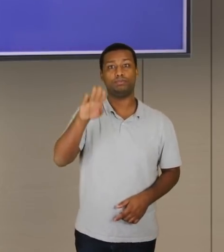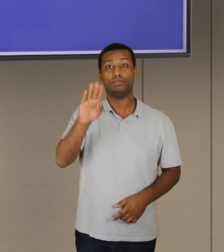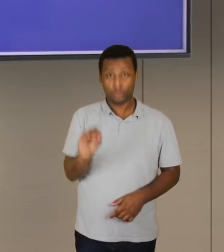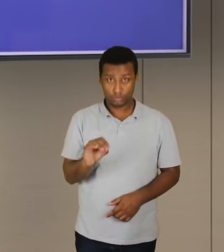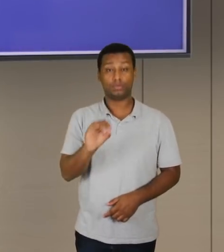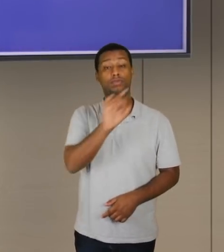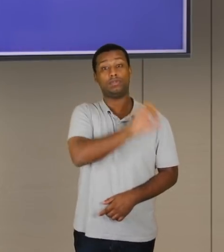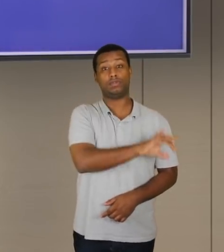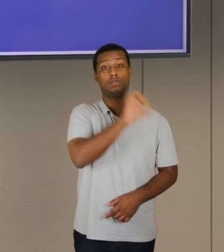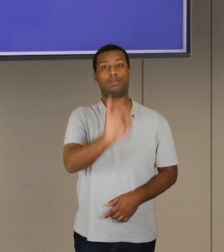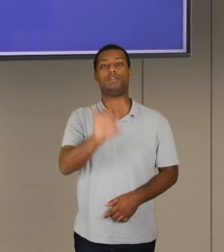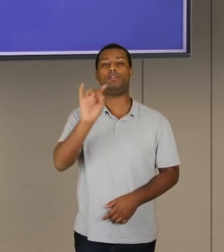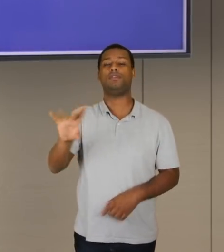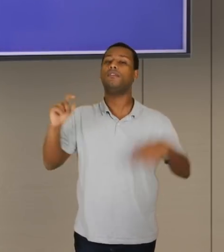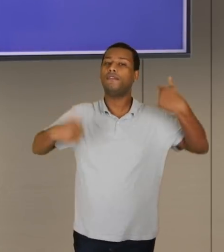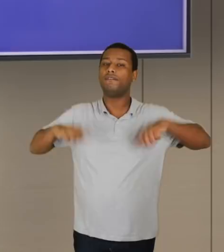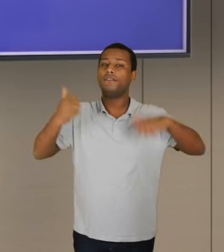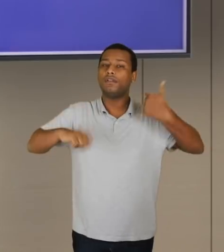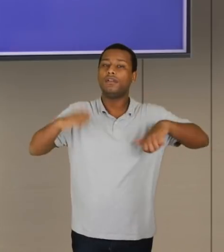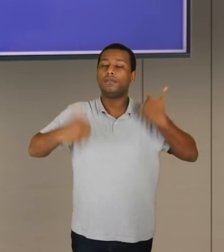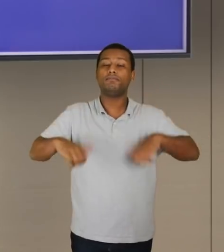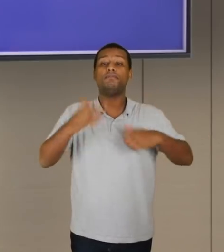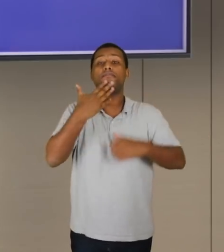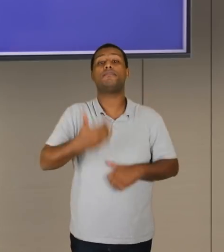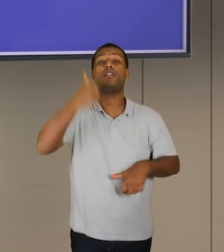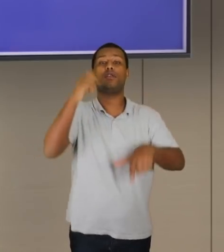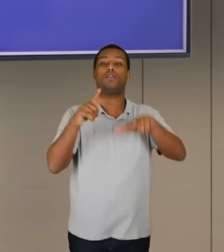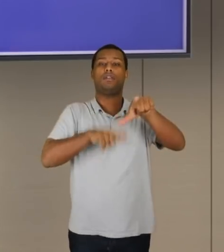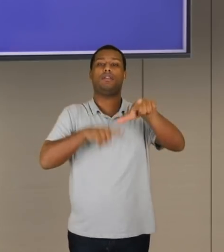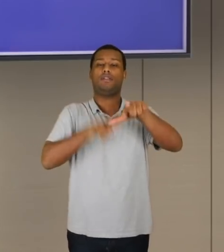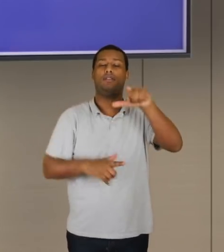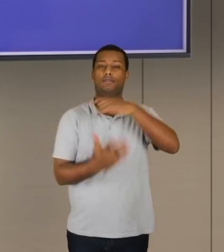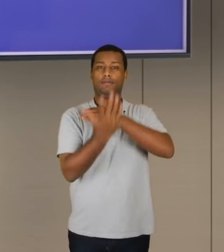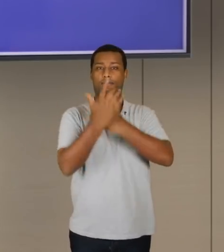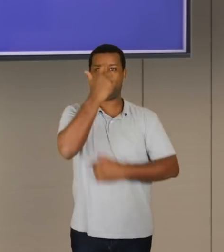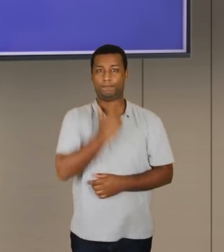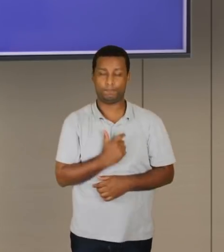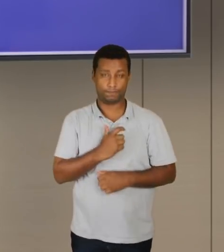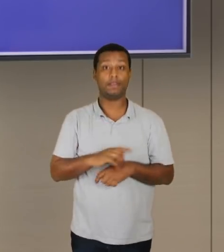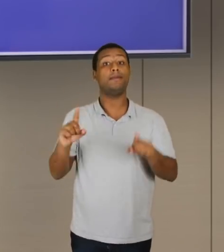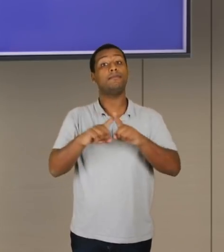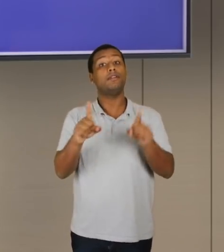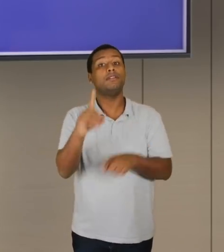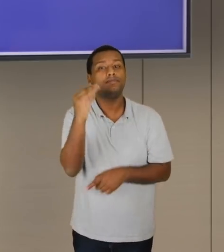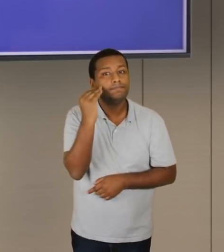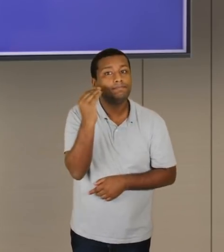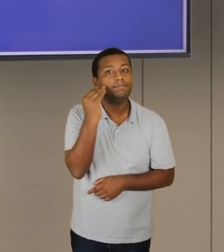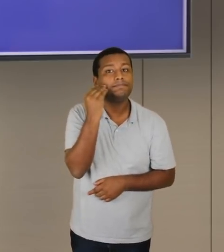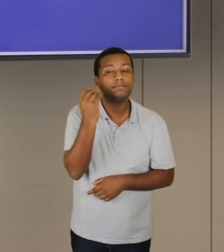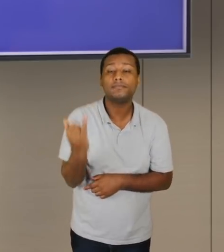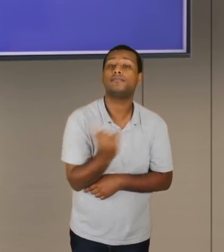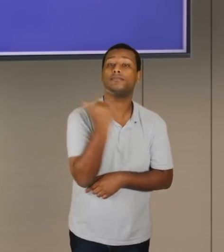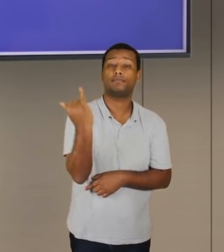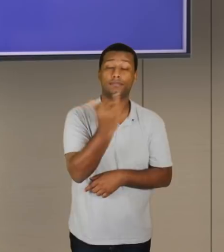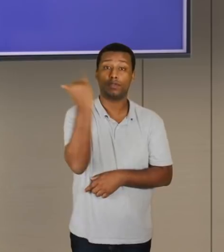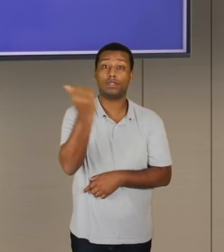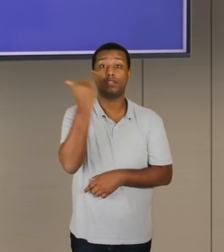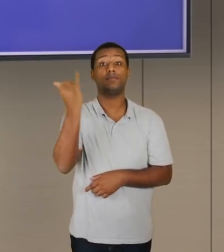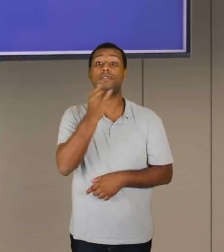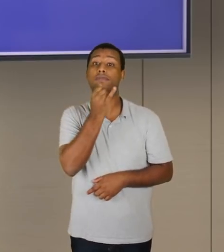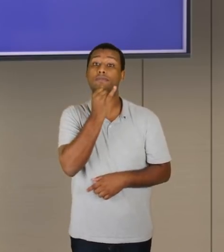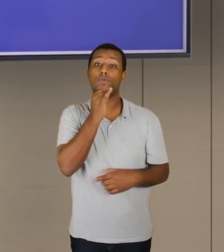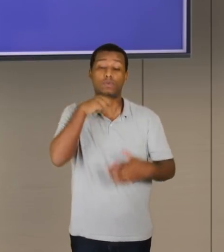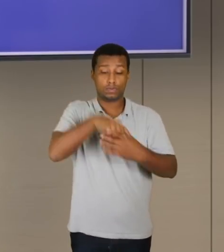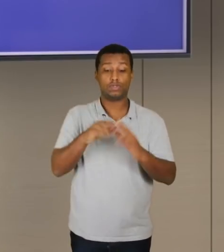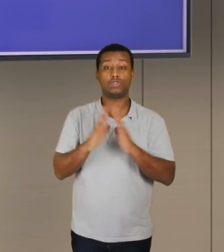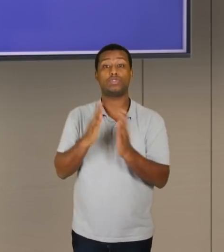aquele adolescente vai se adaptar e o que pode ser usado, tanto na igreja quanto na escola, porque nós temos que pensar